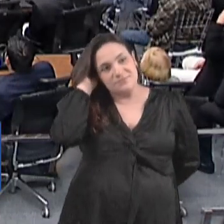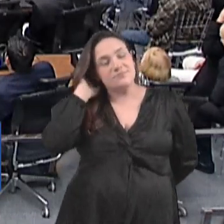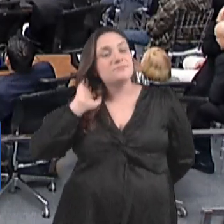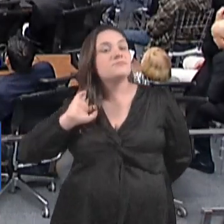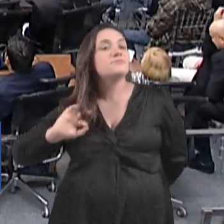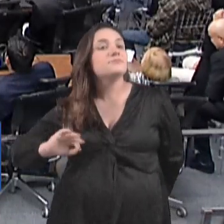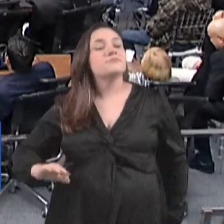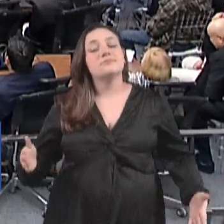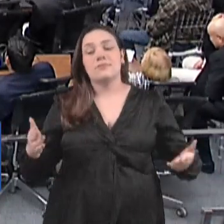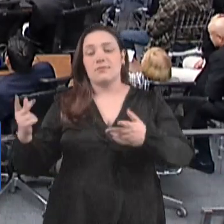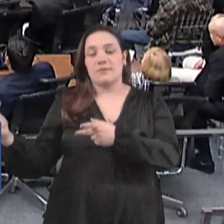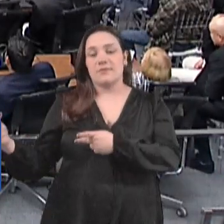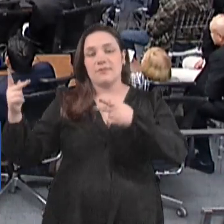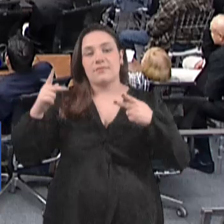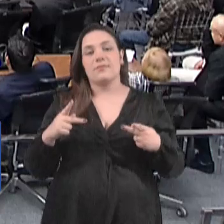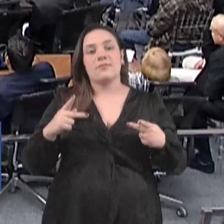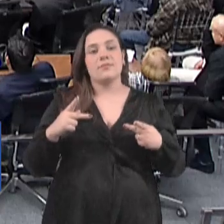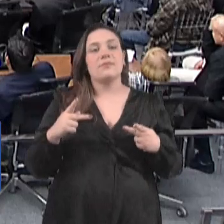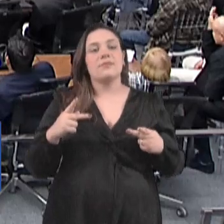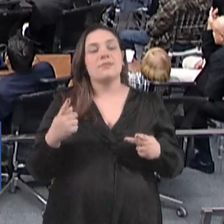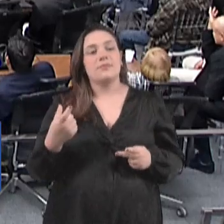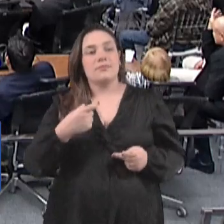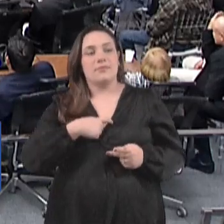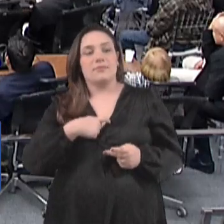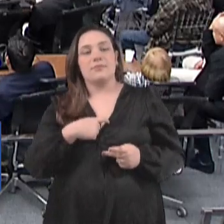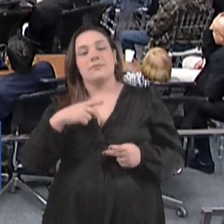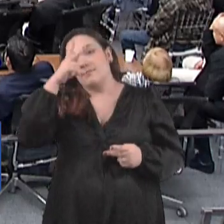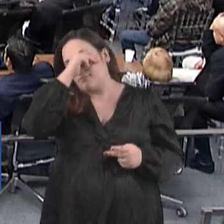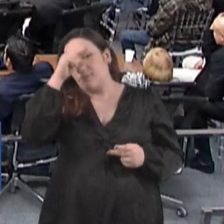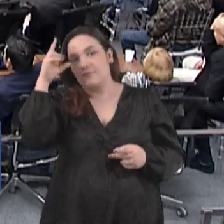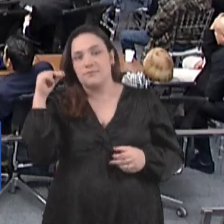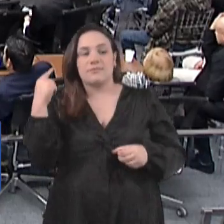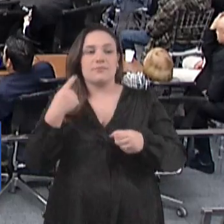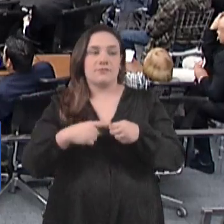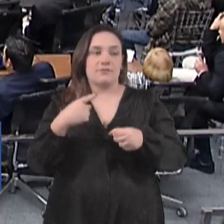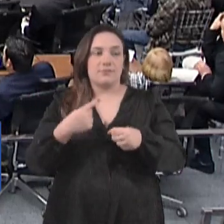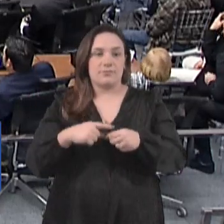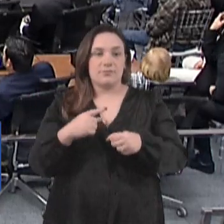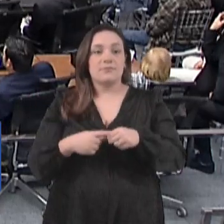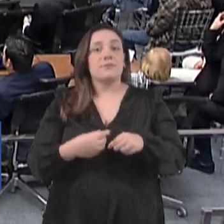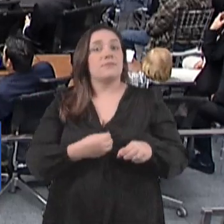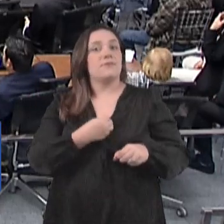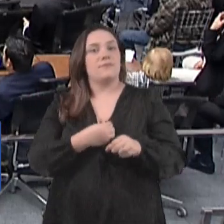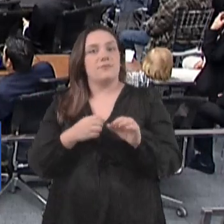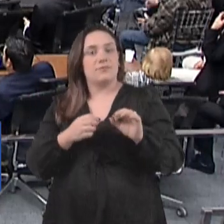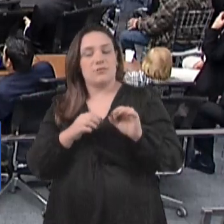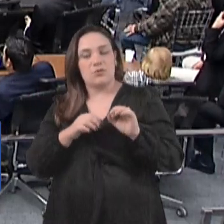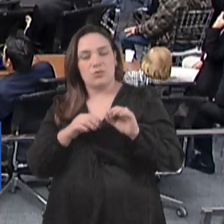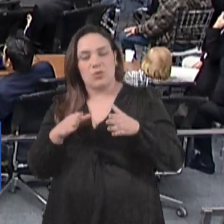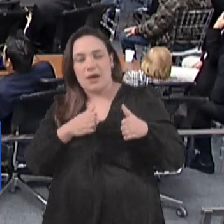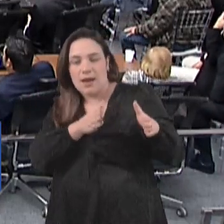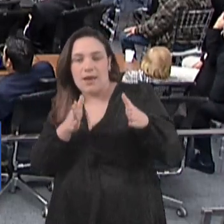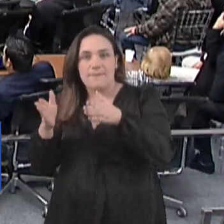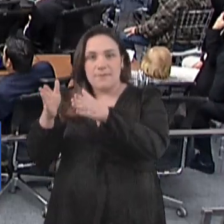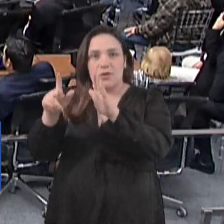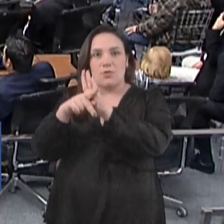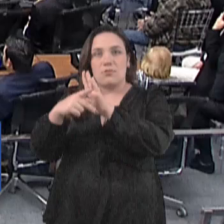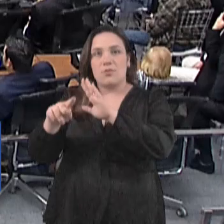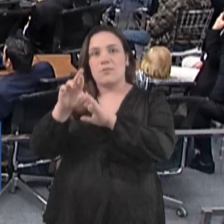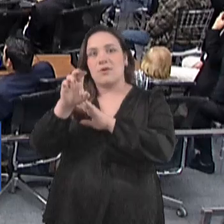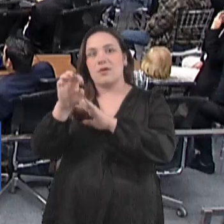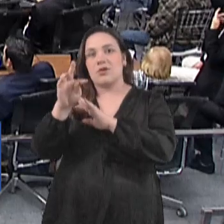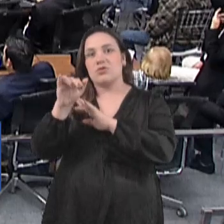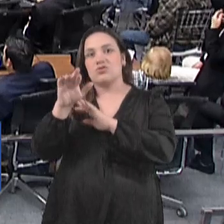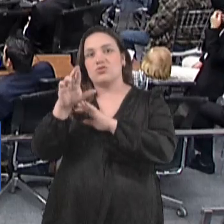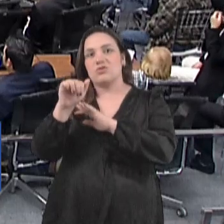Convidamos para receber a comenda Pedro José Rufino os prefeitos das cidades que fazem parte da rota da retirada da